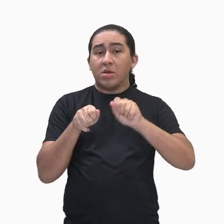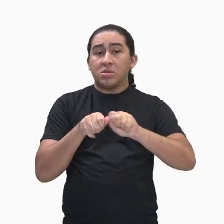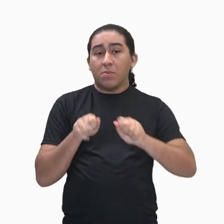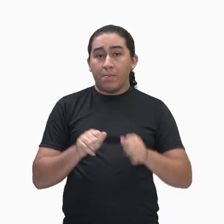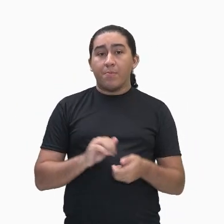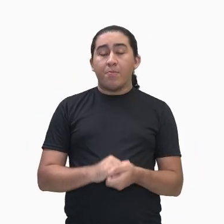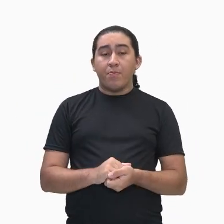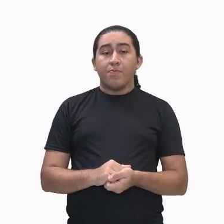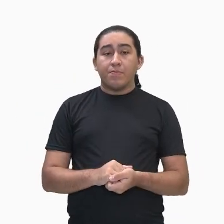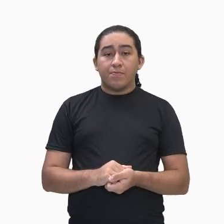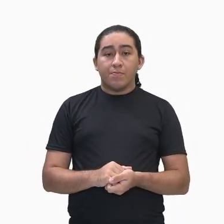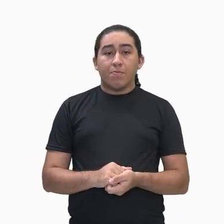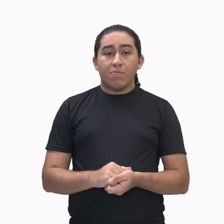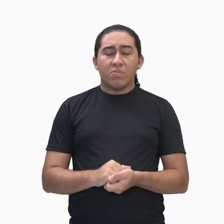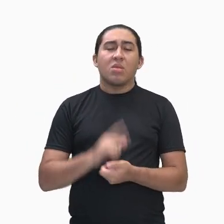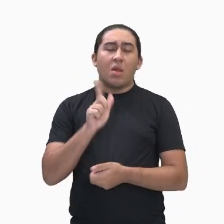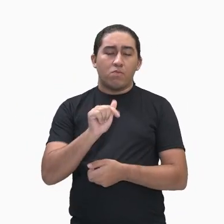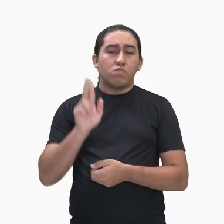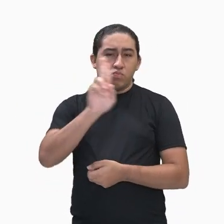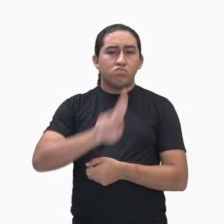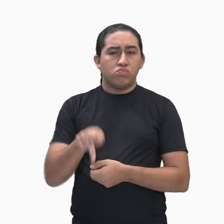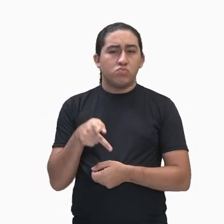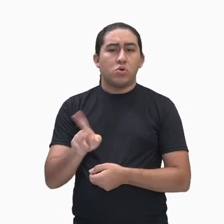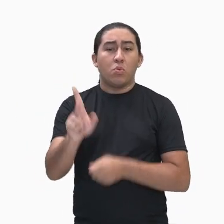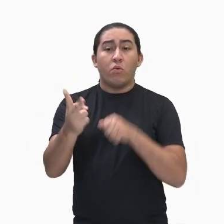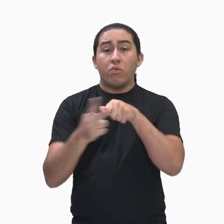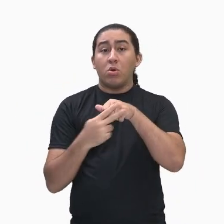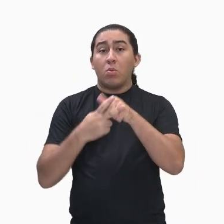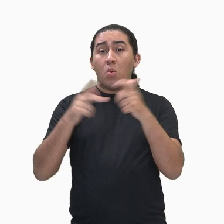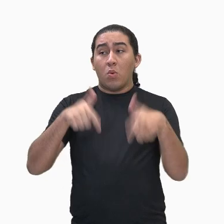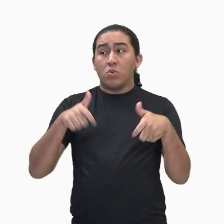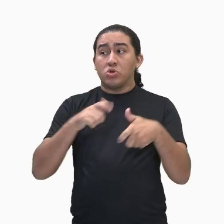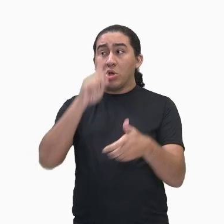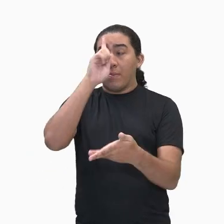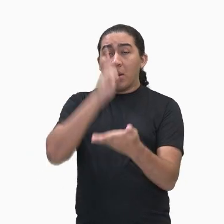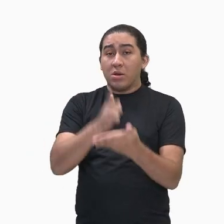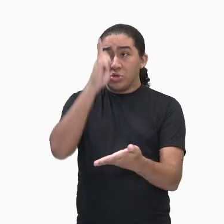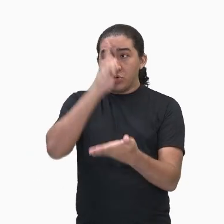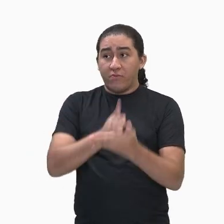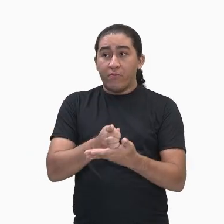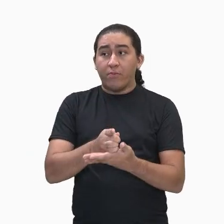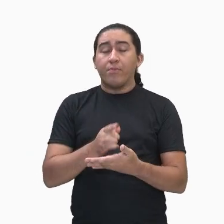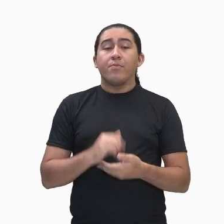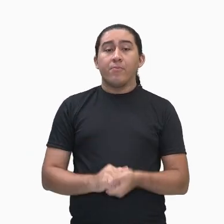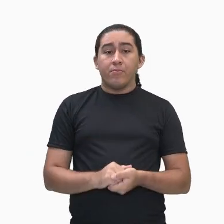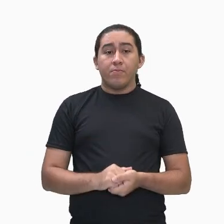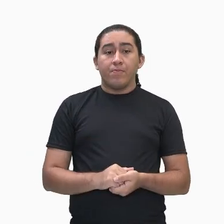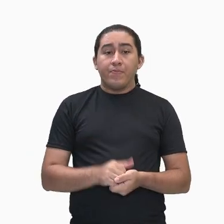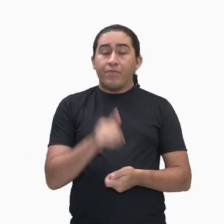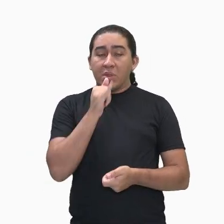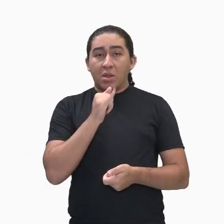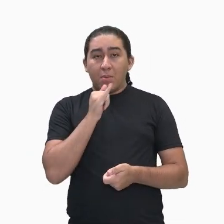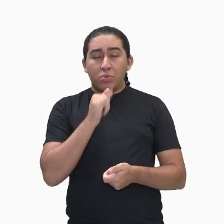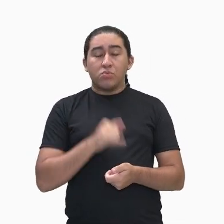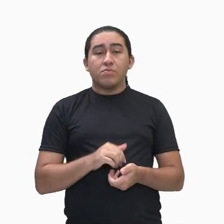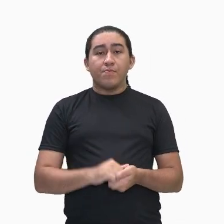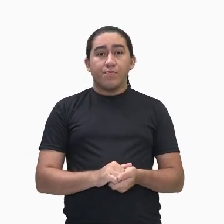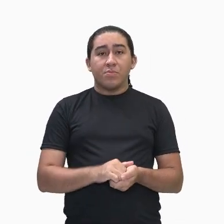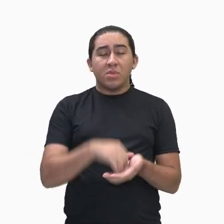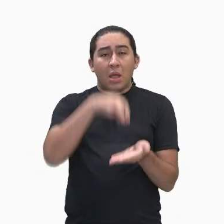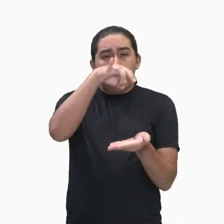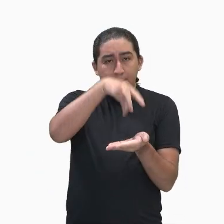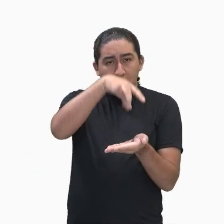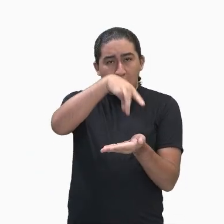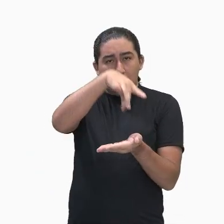algo, que é muito utilizado os verbos no imperativo. Então, olha, plante um feijãozinho.